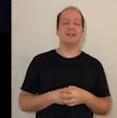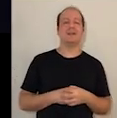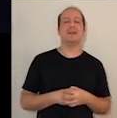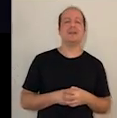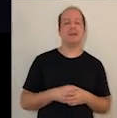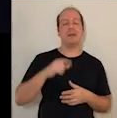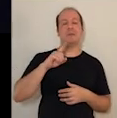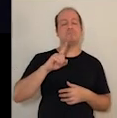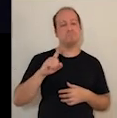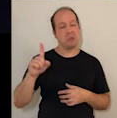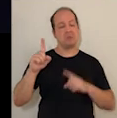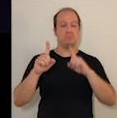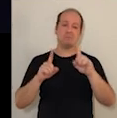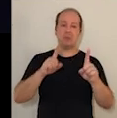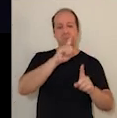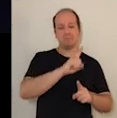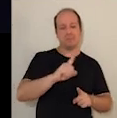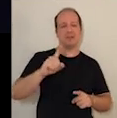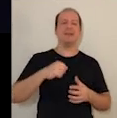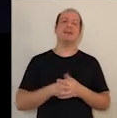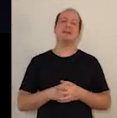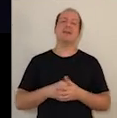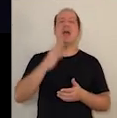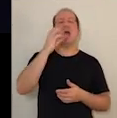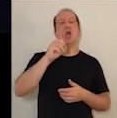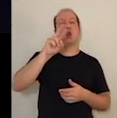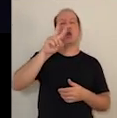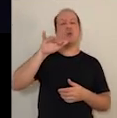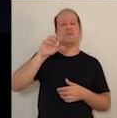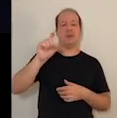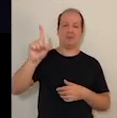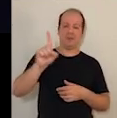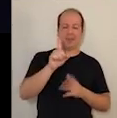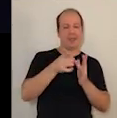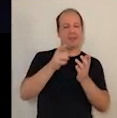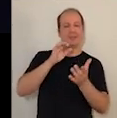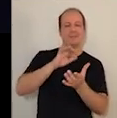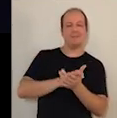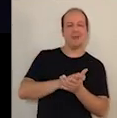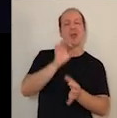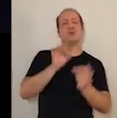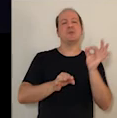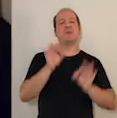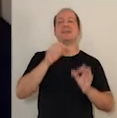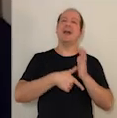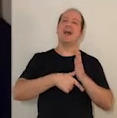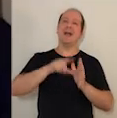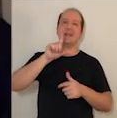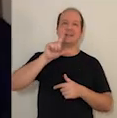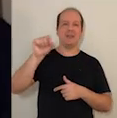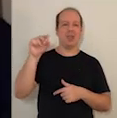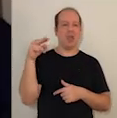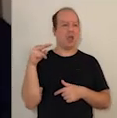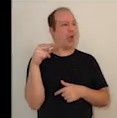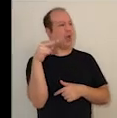noite, queridos amigos! Voltore, Corvino e Corbaccio se retiram com mesuras. Corvino volta